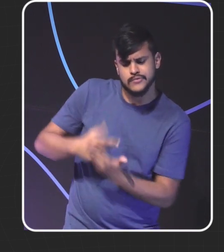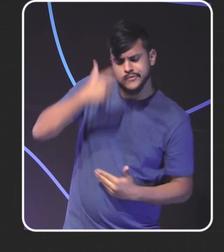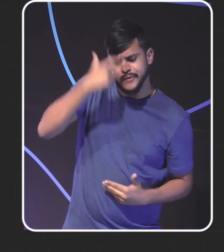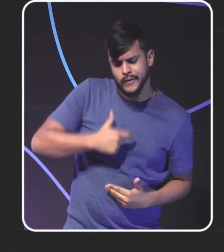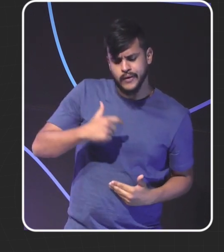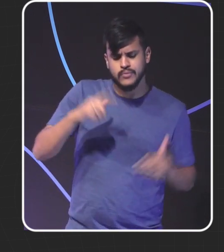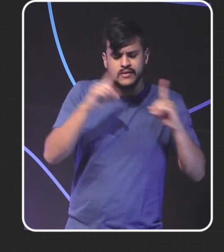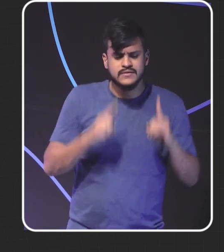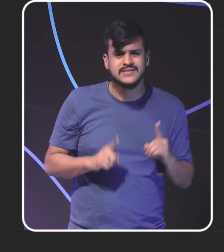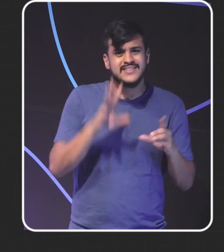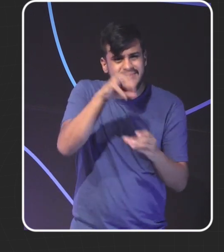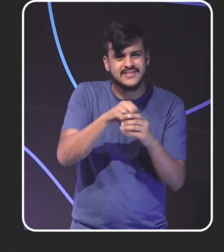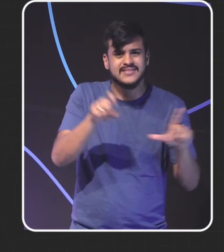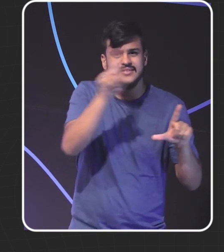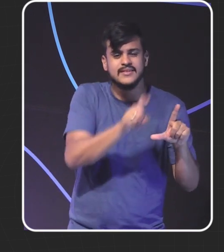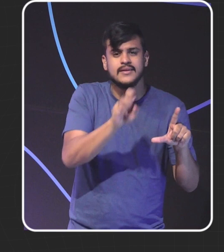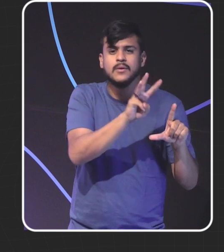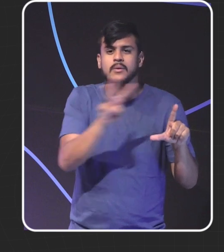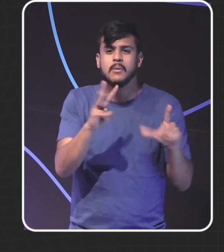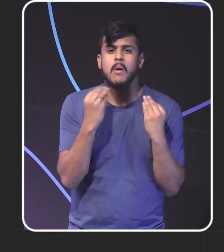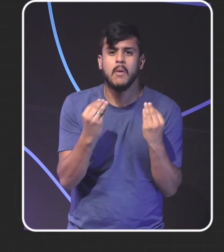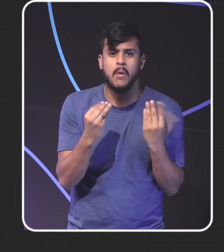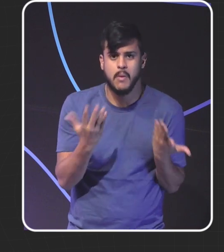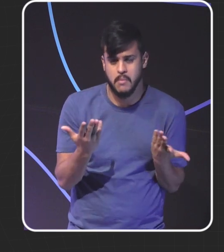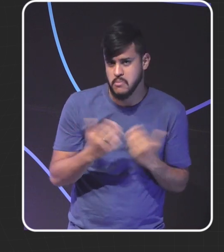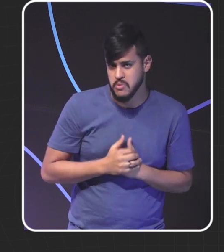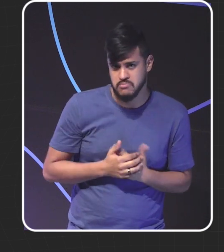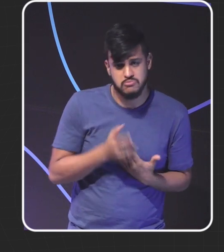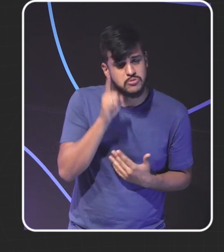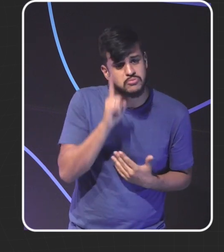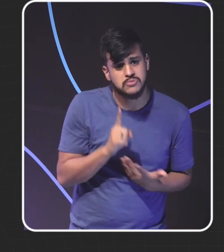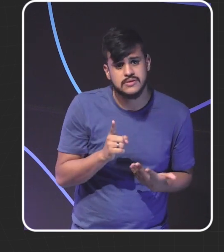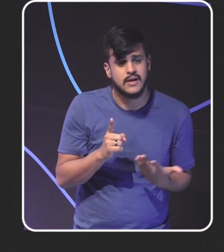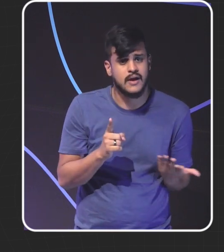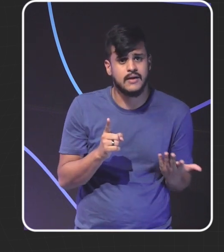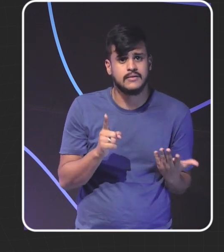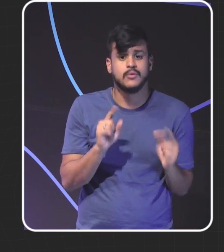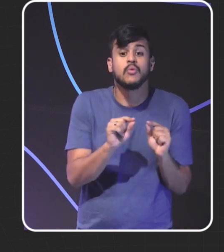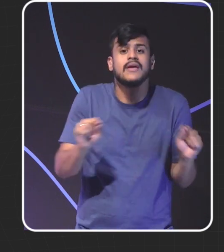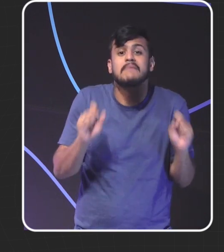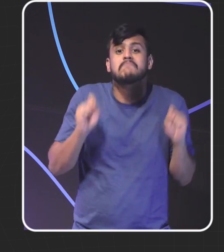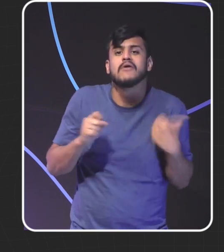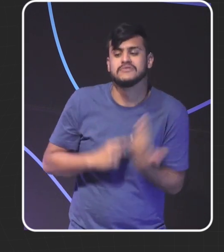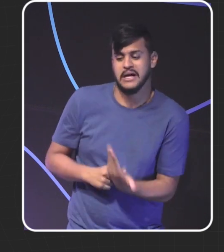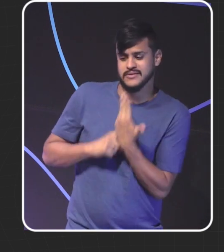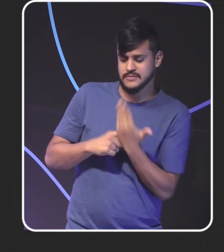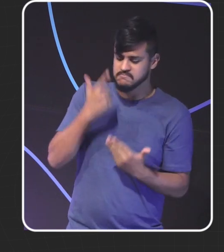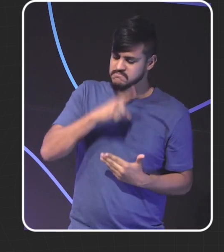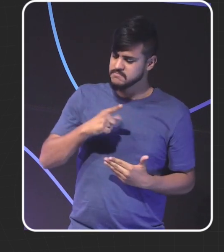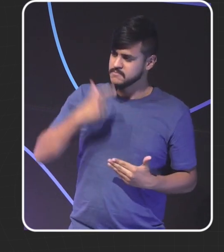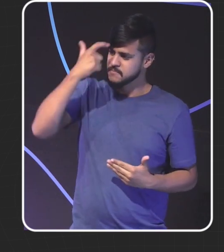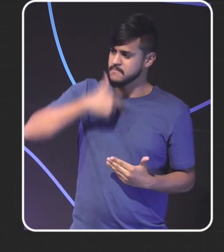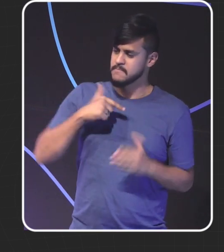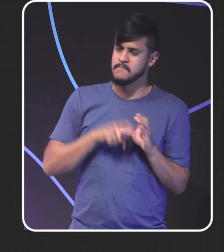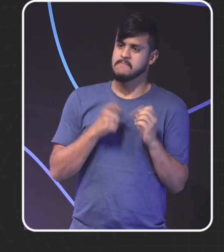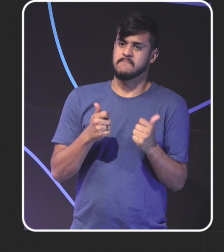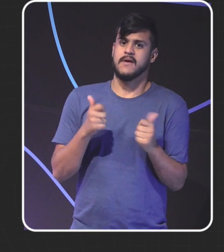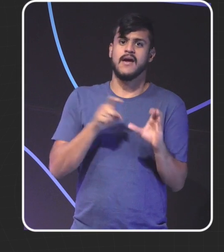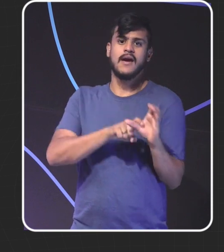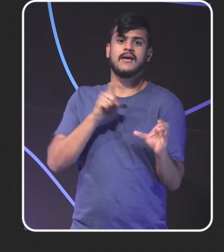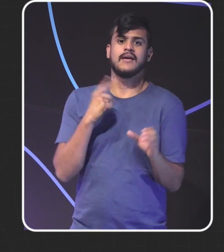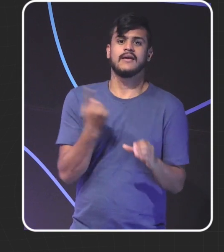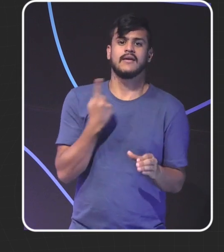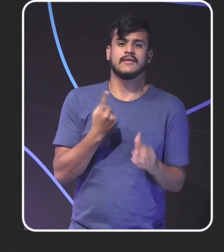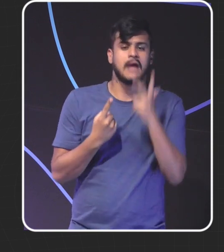no uso da web, pensando mesmo como usuário, sei lá, algum plugin, alguma coisa que poderia surgir para beneficiar usuários com deficiência